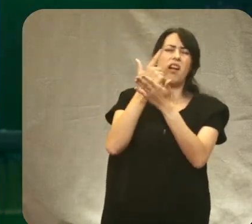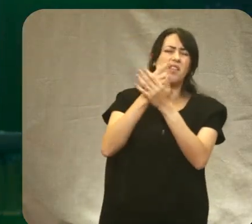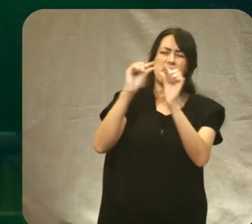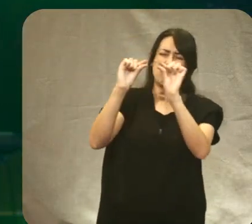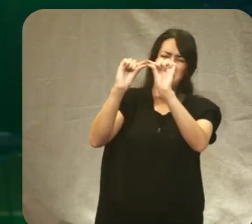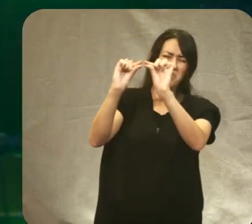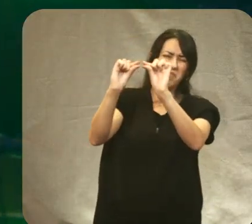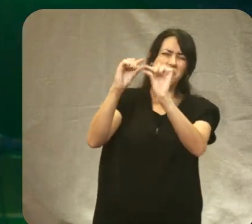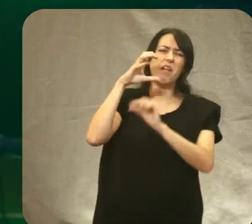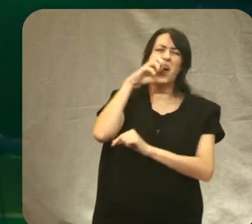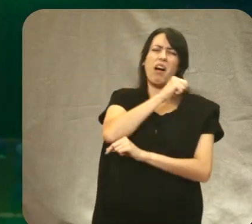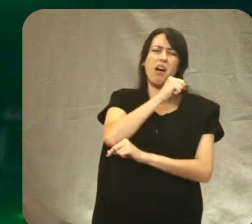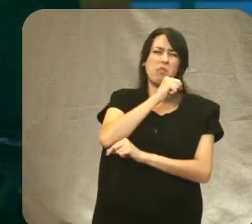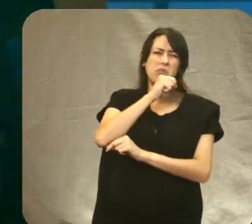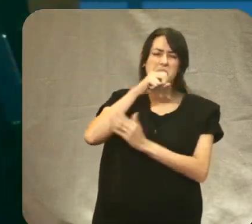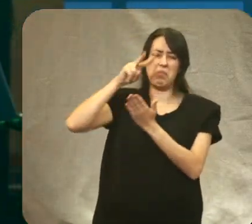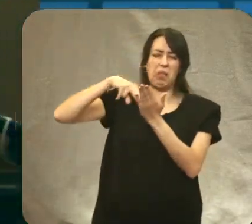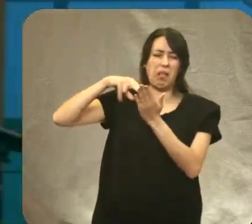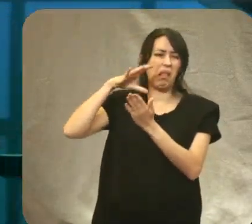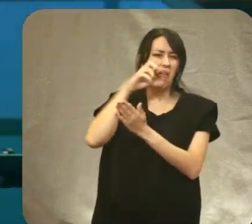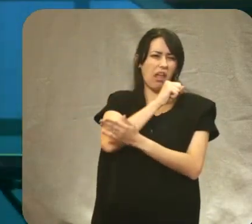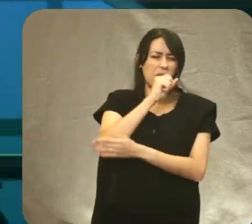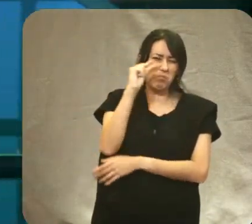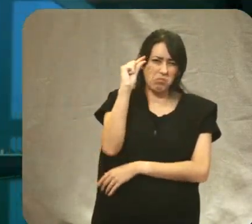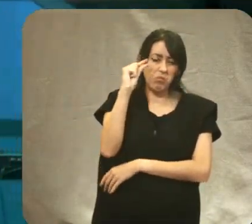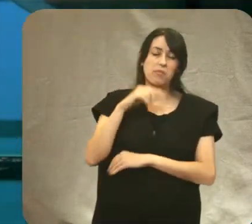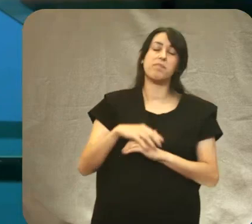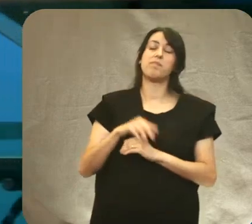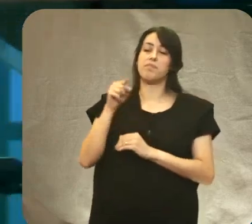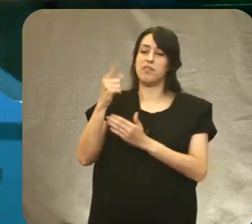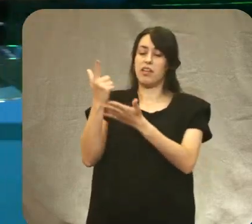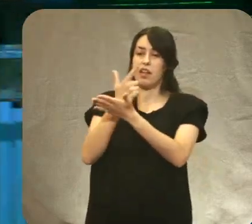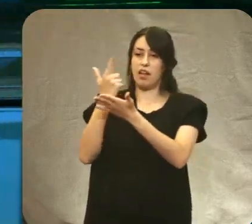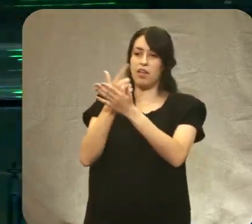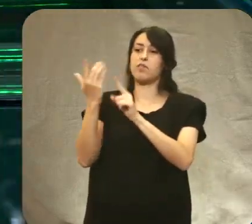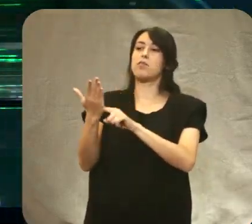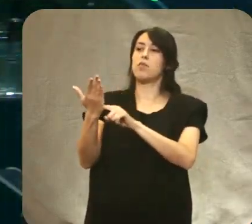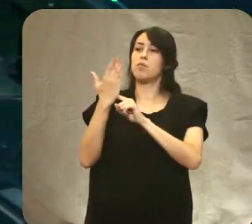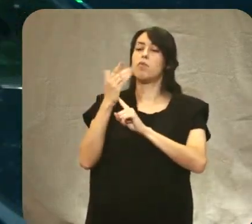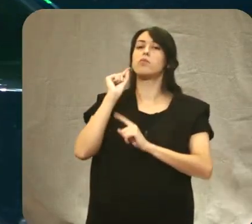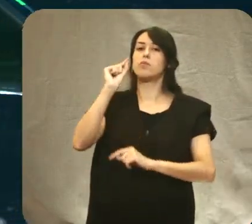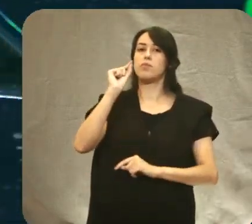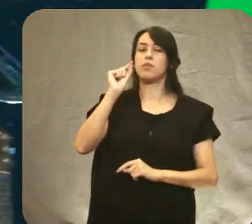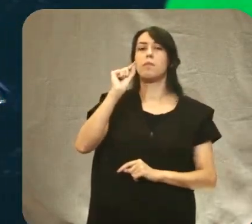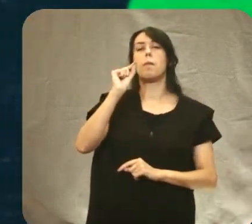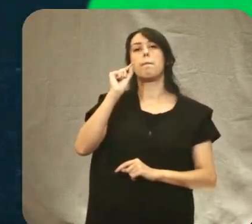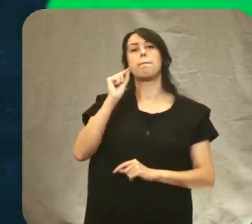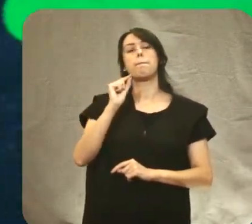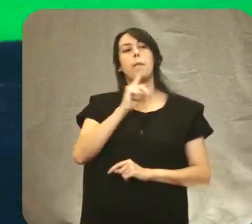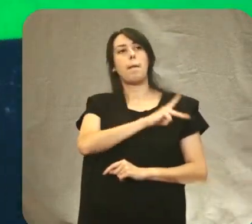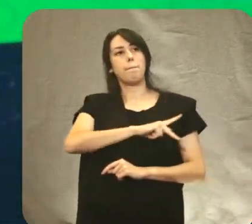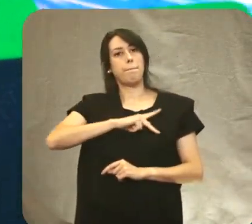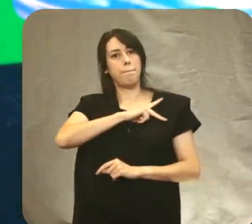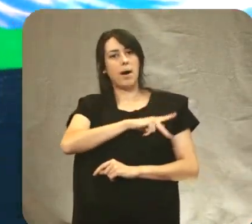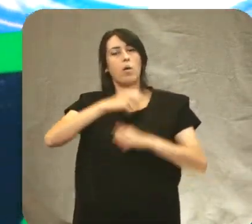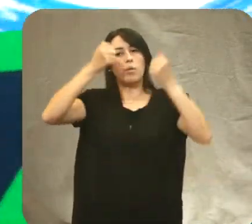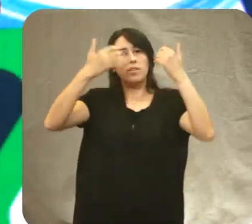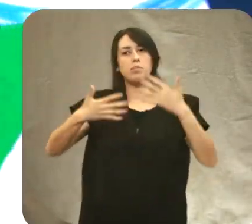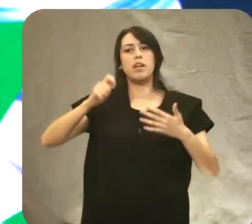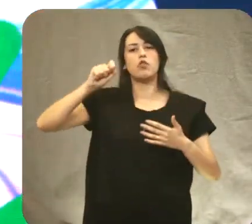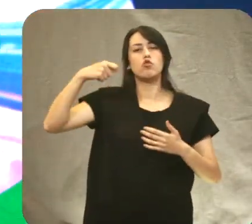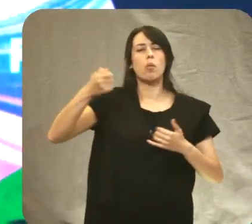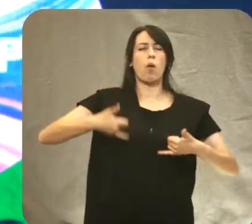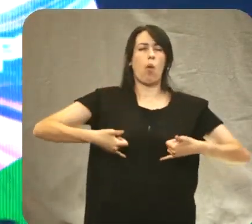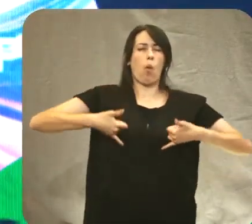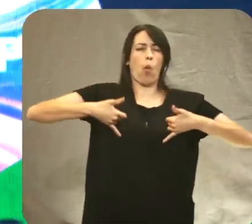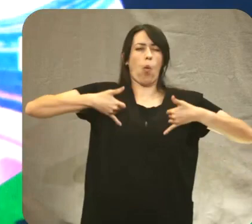fininho. E ele fala... Nesse livro algo interessante, diz que Paulo, ao falar de orgulho, ele usa uma figura de